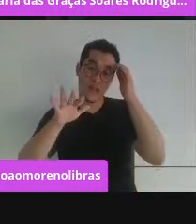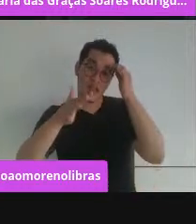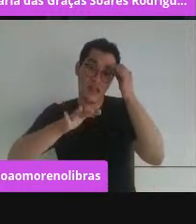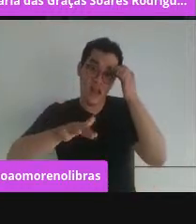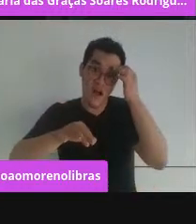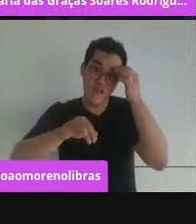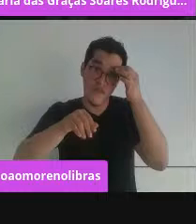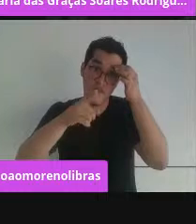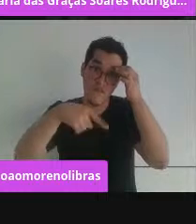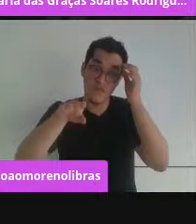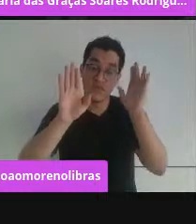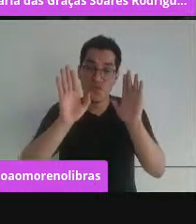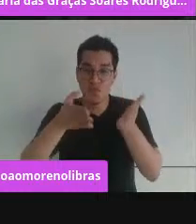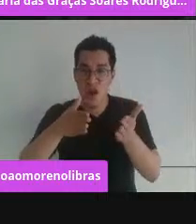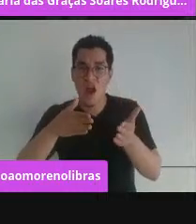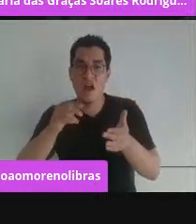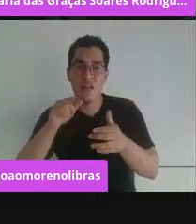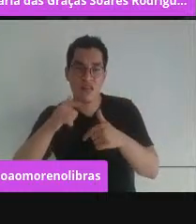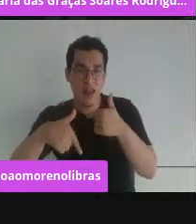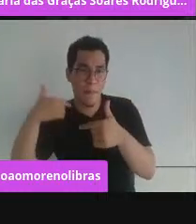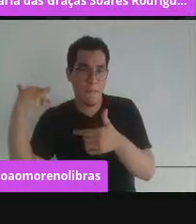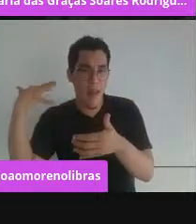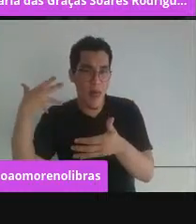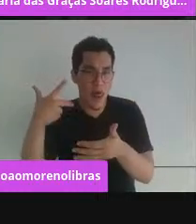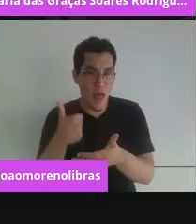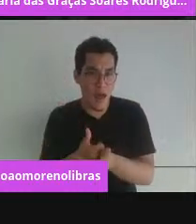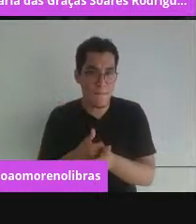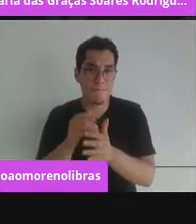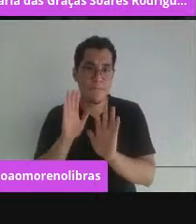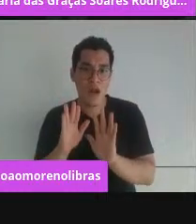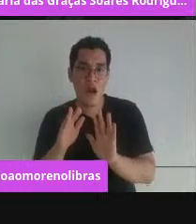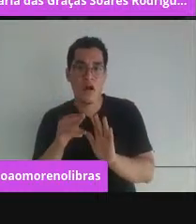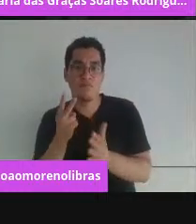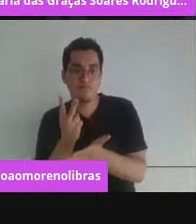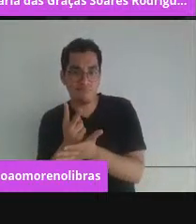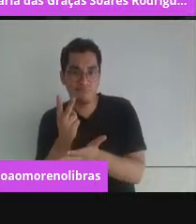muito tempo, mas, assim, eu estou seguindo, acompanhando